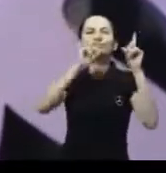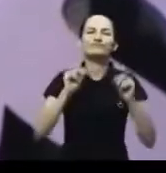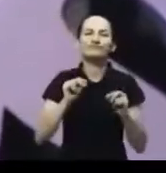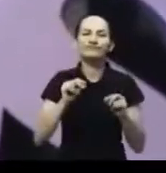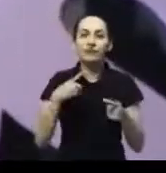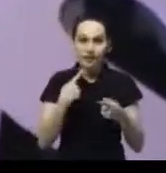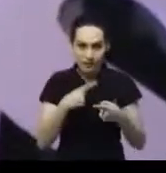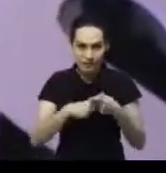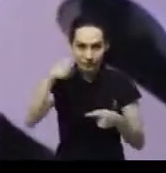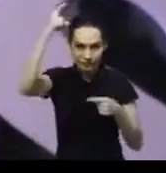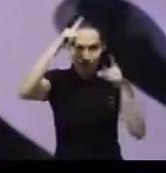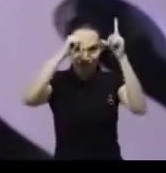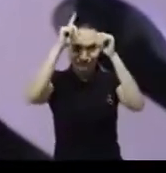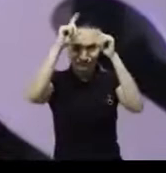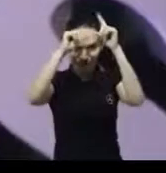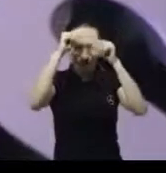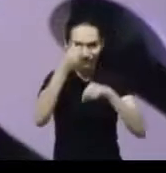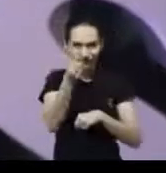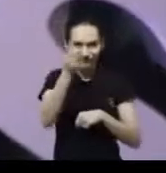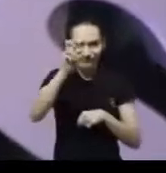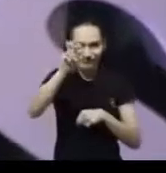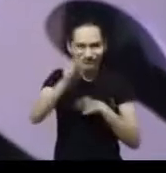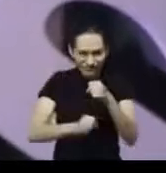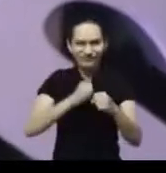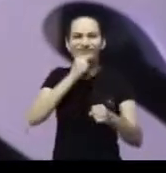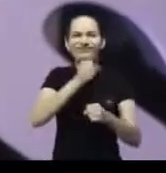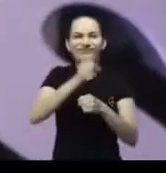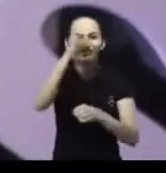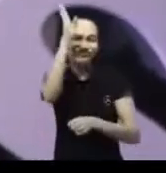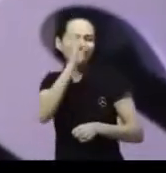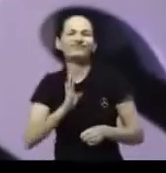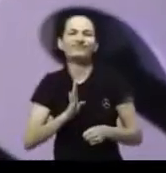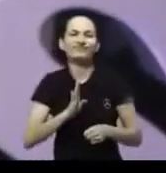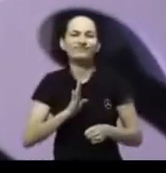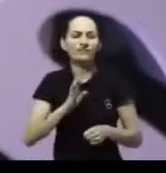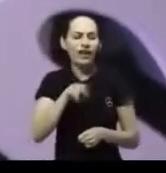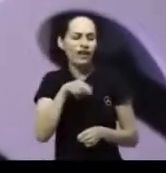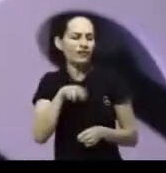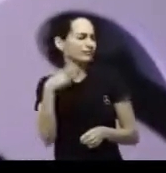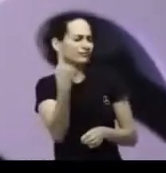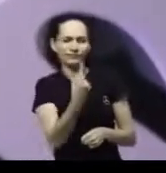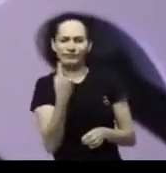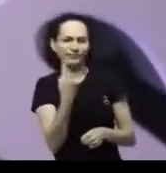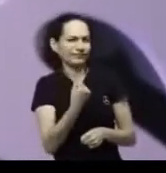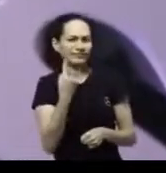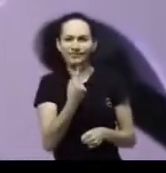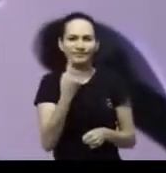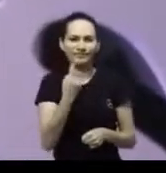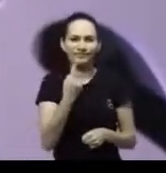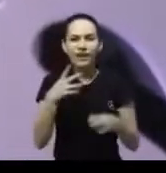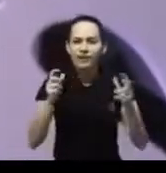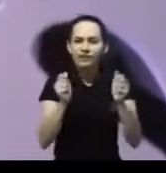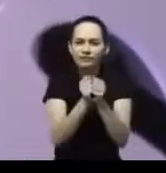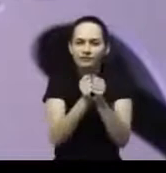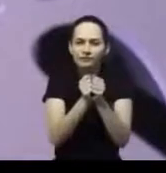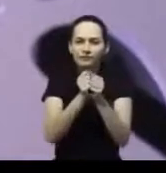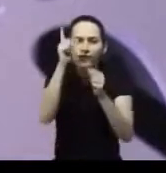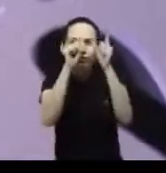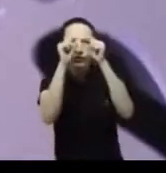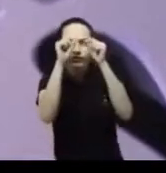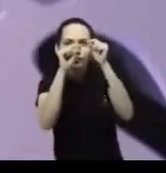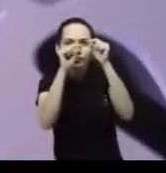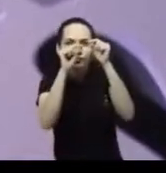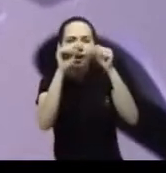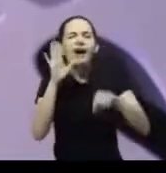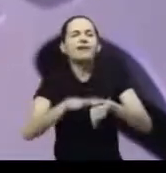porque essa estrela que hoje completa 65 anos de Brasil nunca está sozinha com ela há sempre